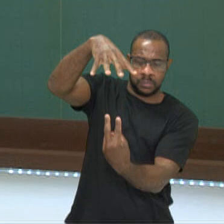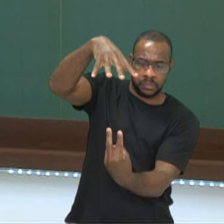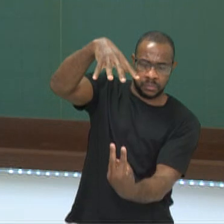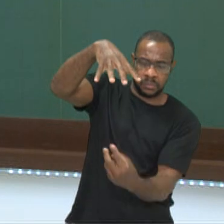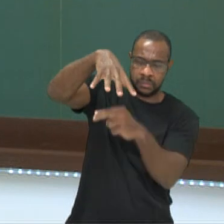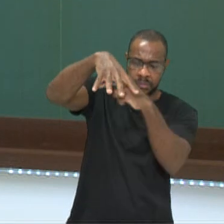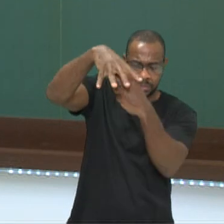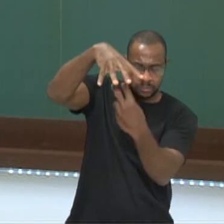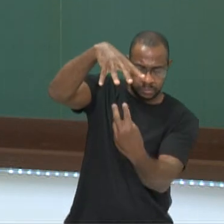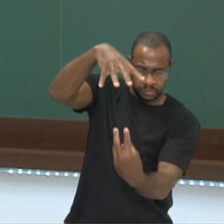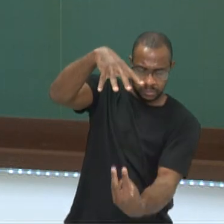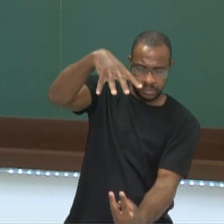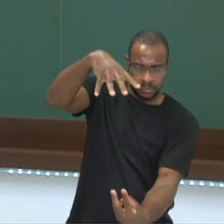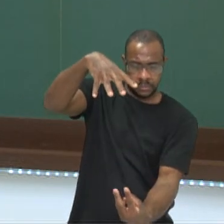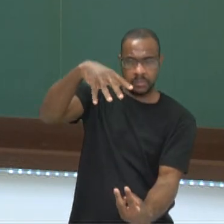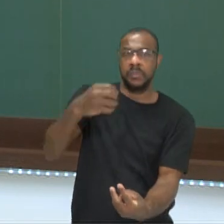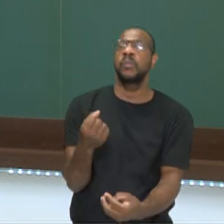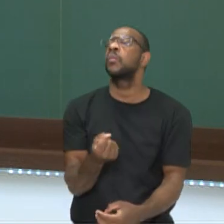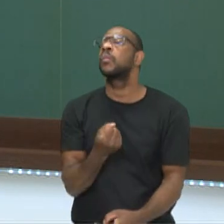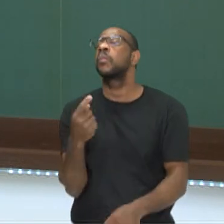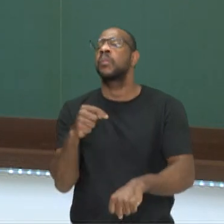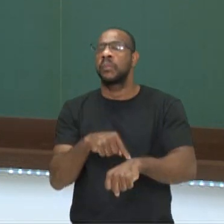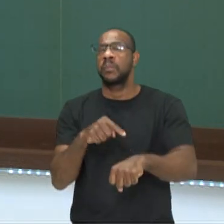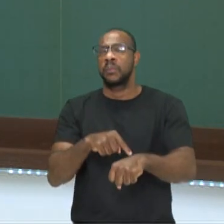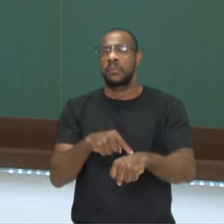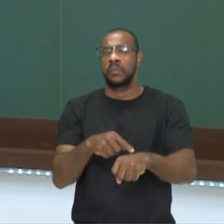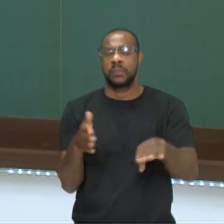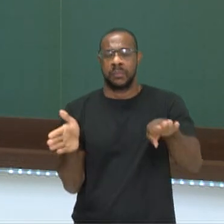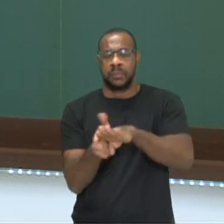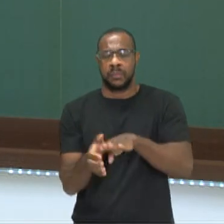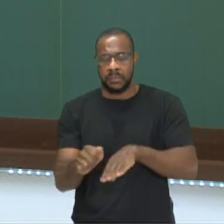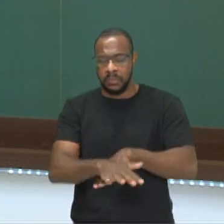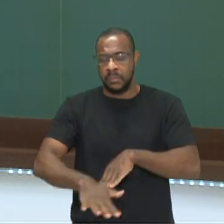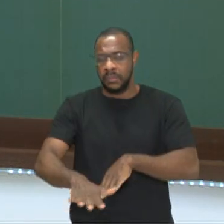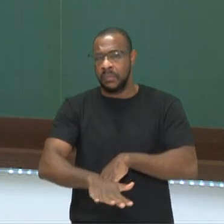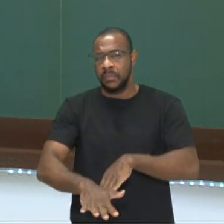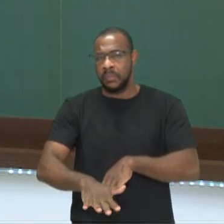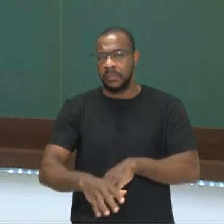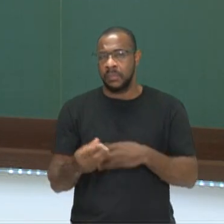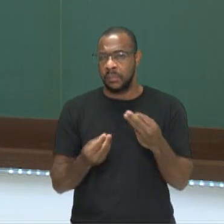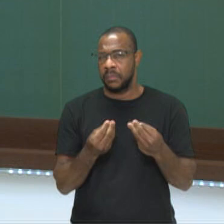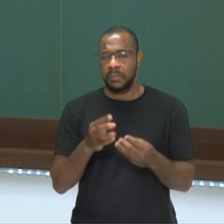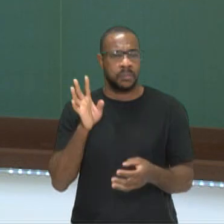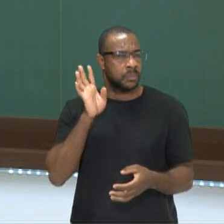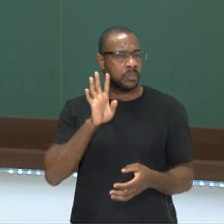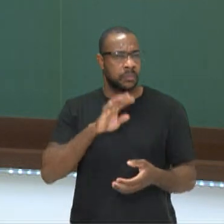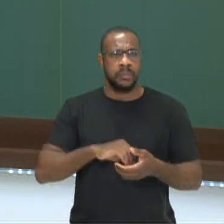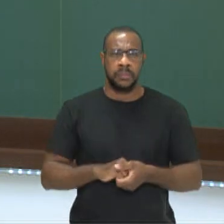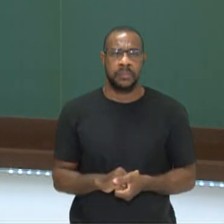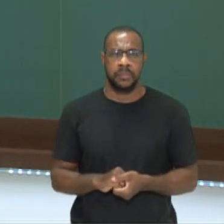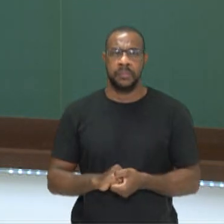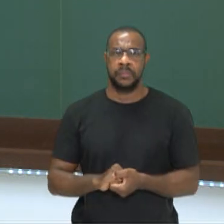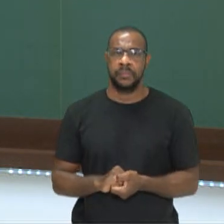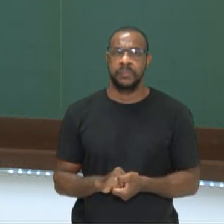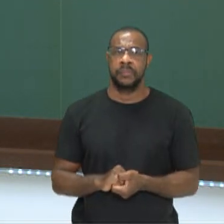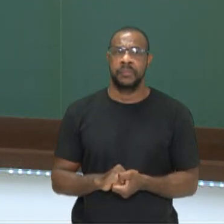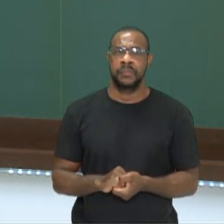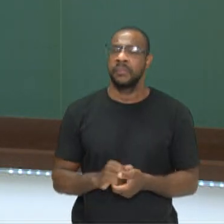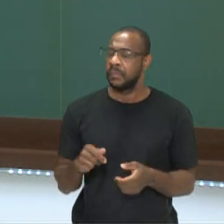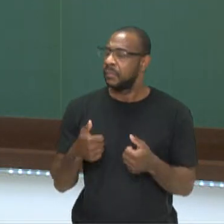sei quanto tempo vai levar para ele cair. Olha que legal, interessante, né? Uma aplicação da física